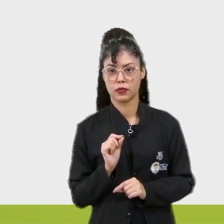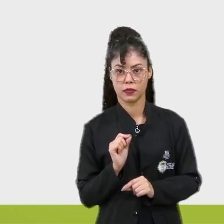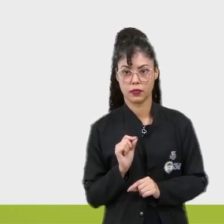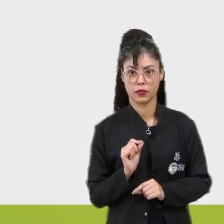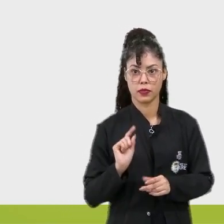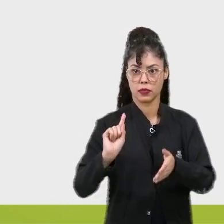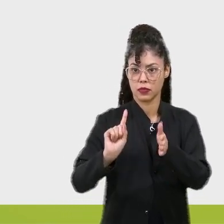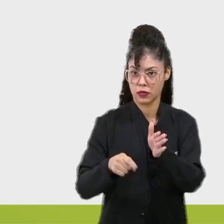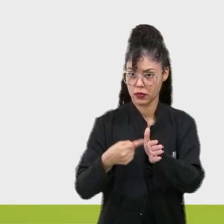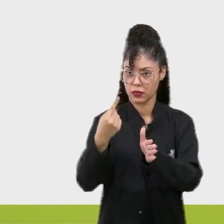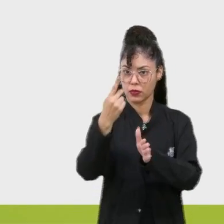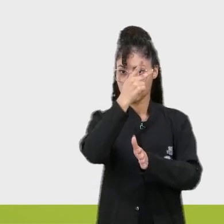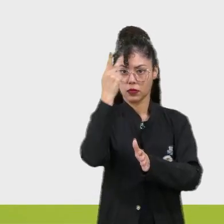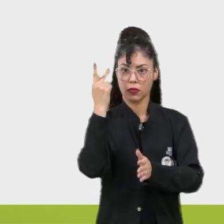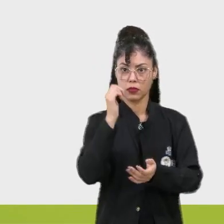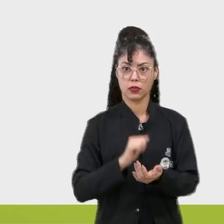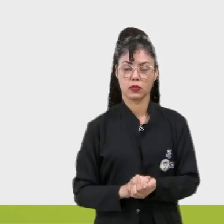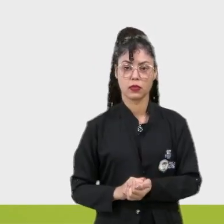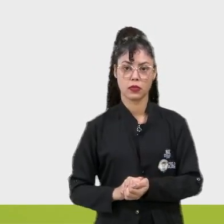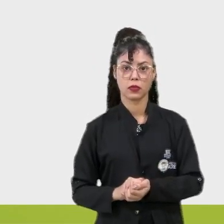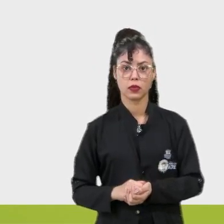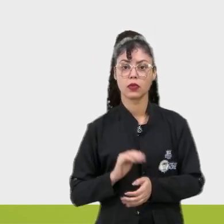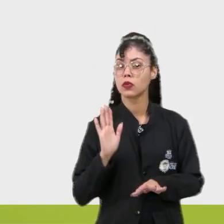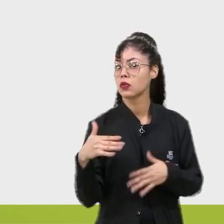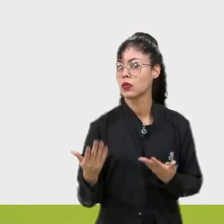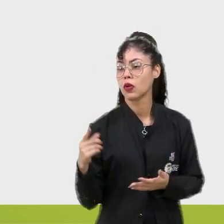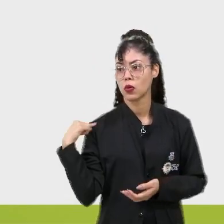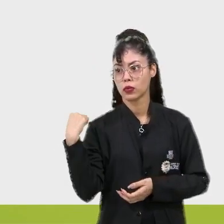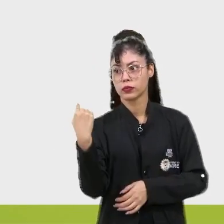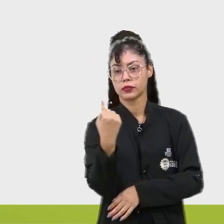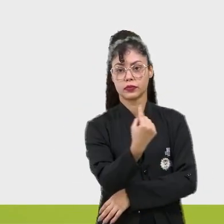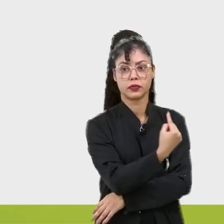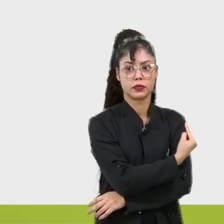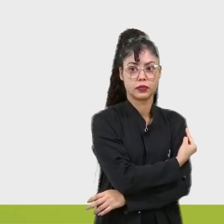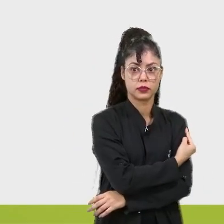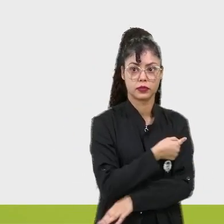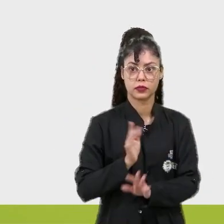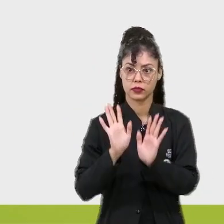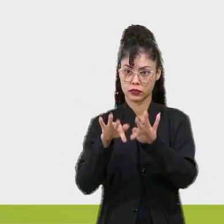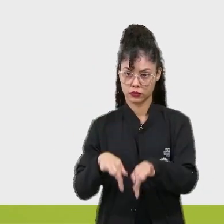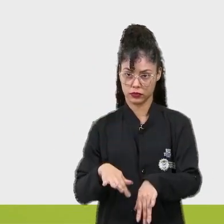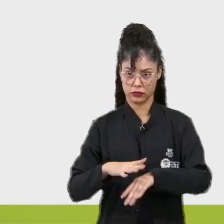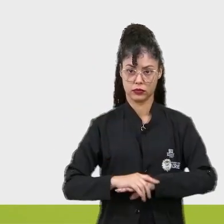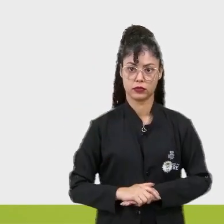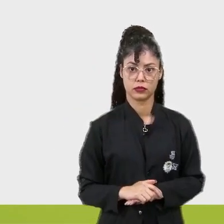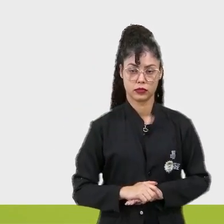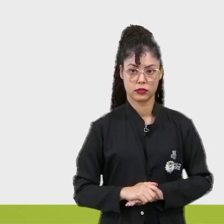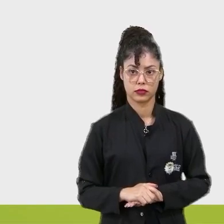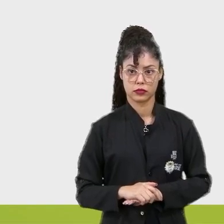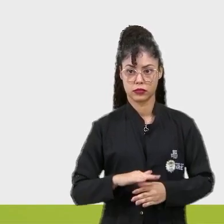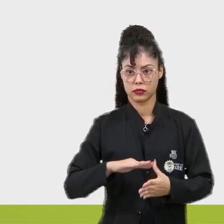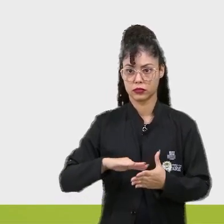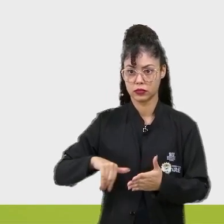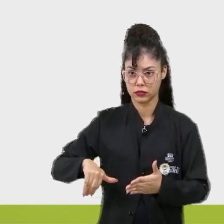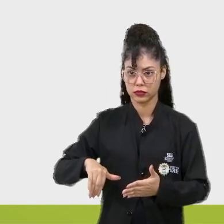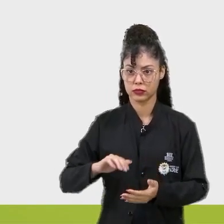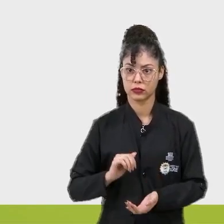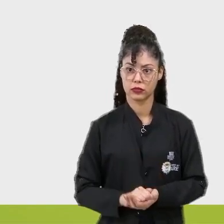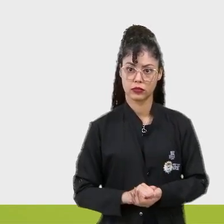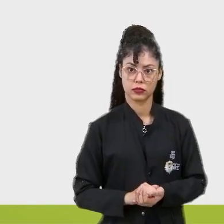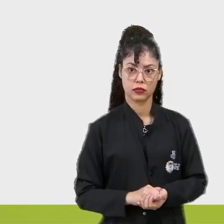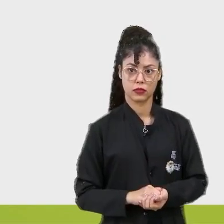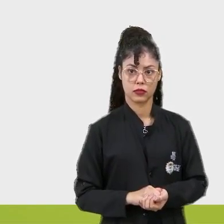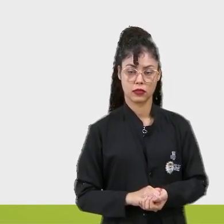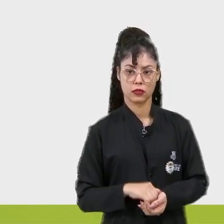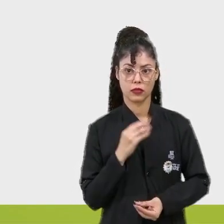Primeira pessoa do plural, qual é? Nós. Nós concluímos. Então, tire essa